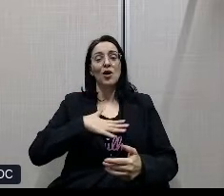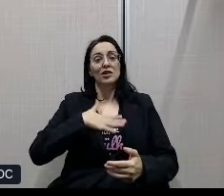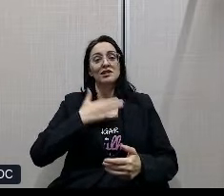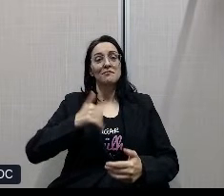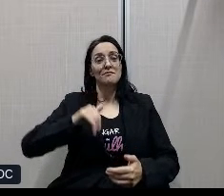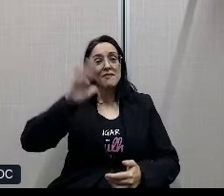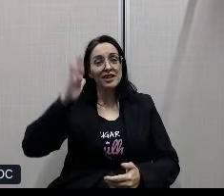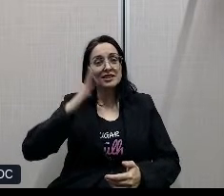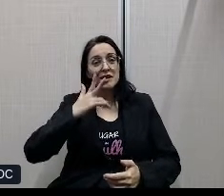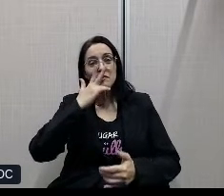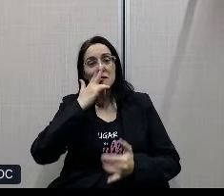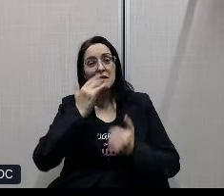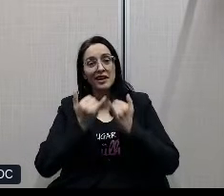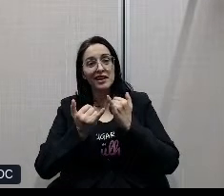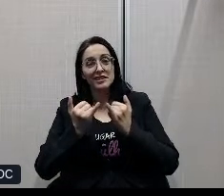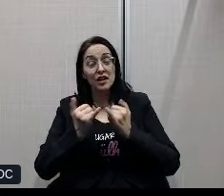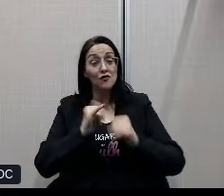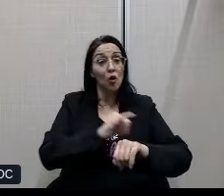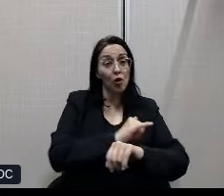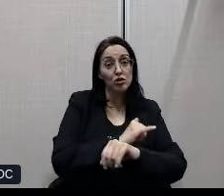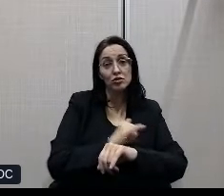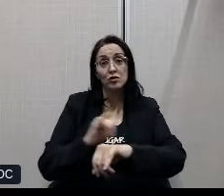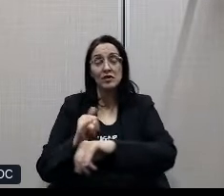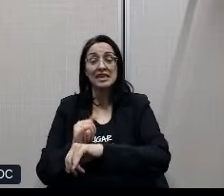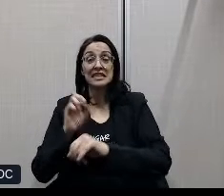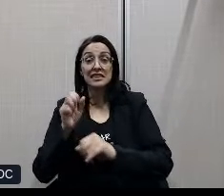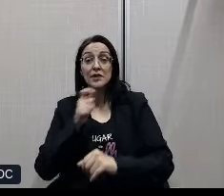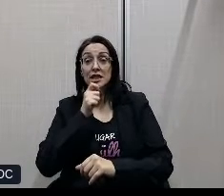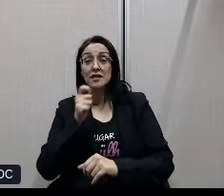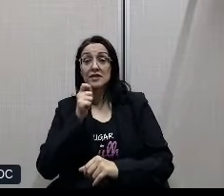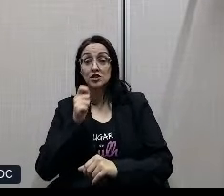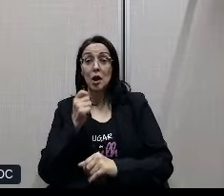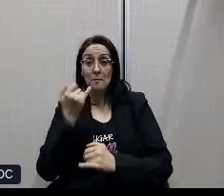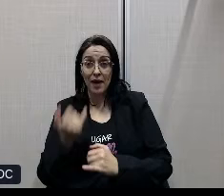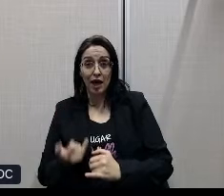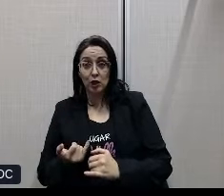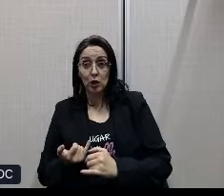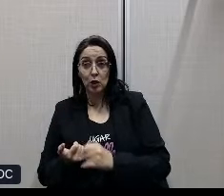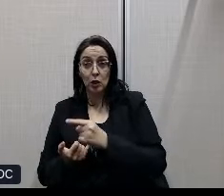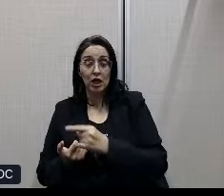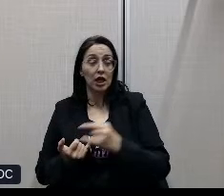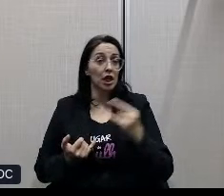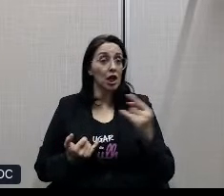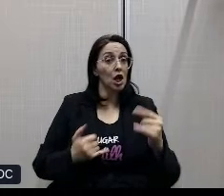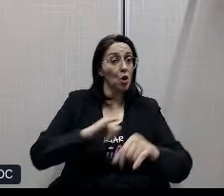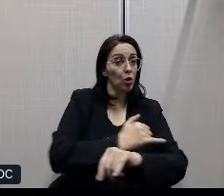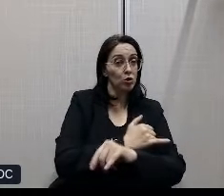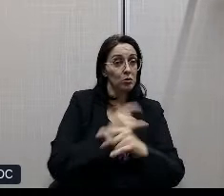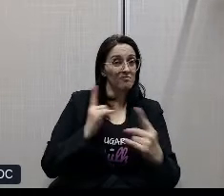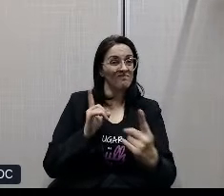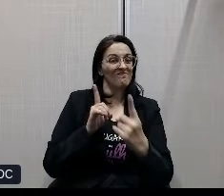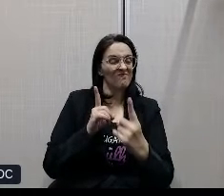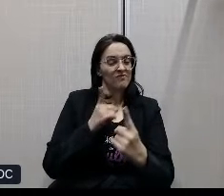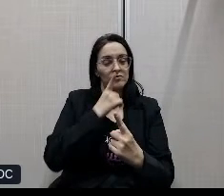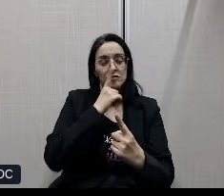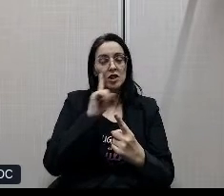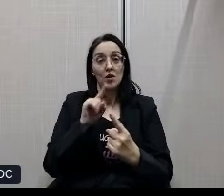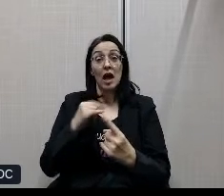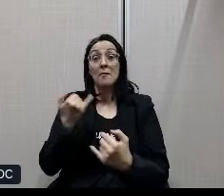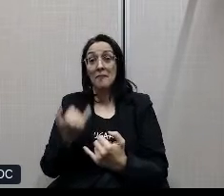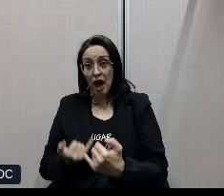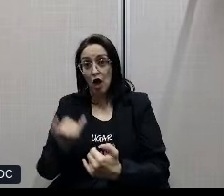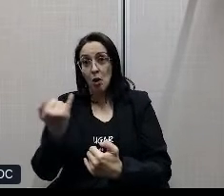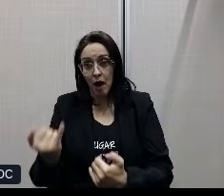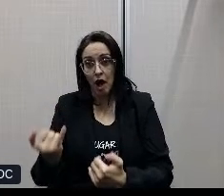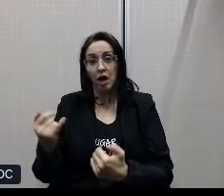conosco. Portanto, um entrevistador magro pode não gostar de um candidato gordo. E temos o efeito de grupo,